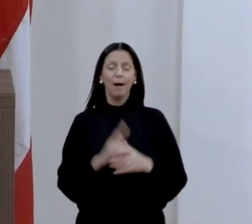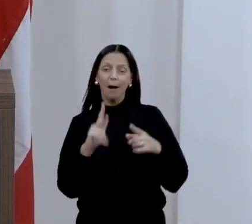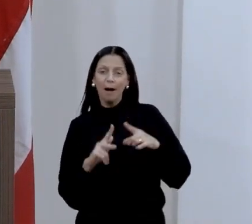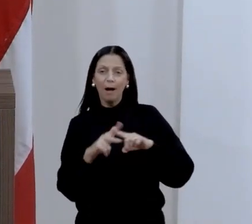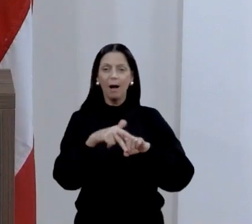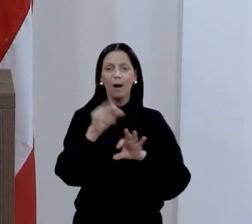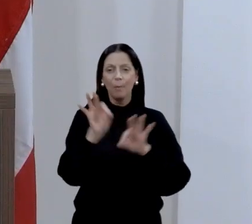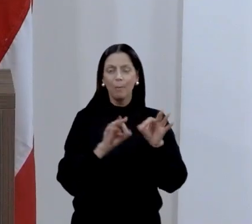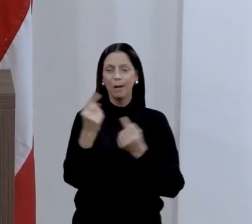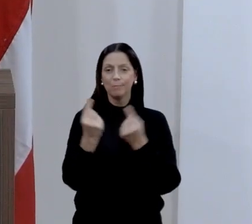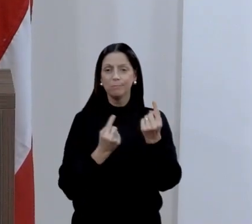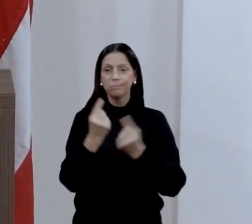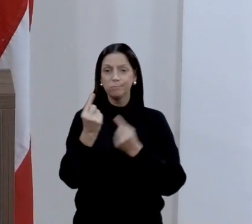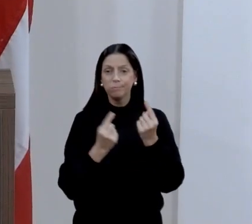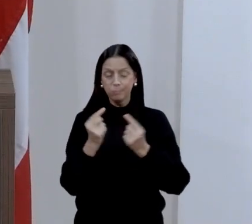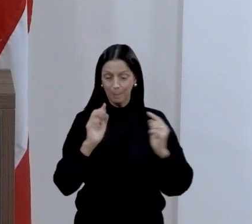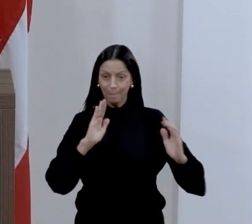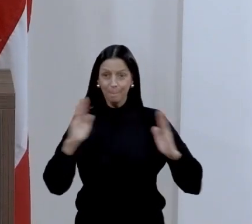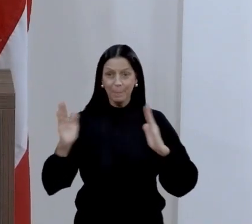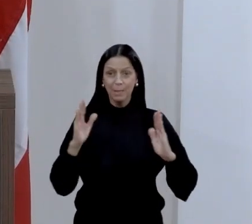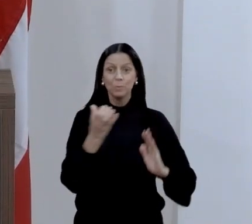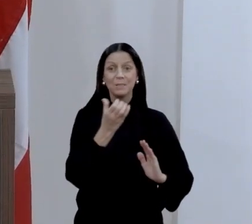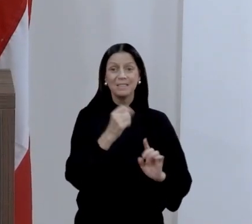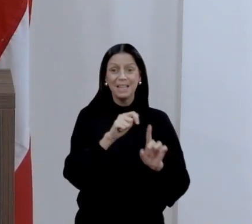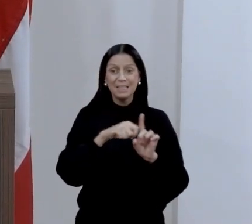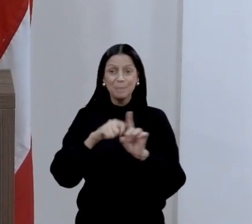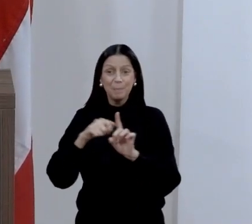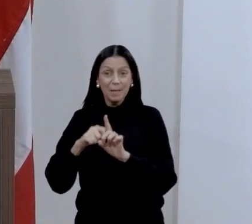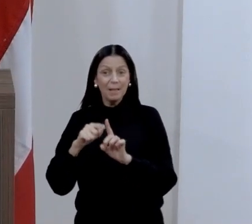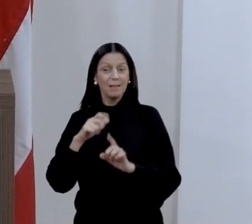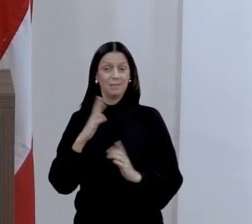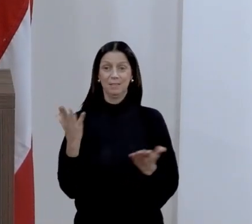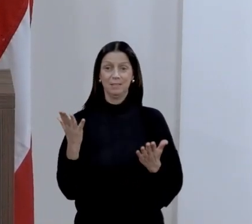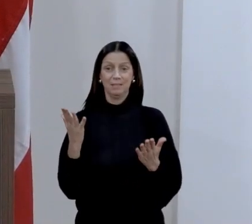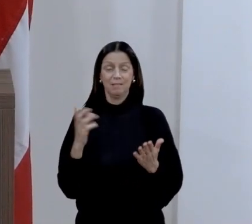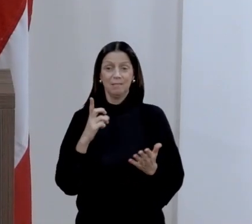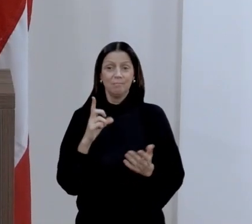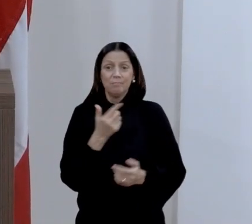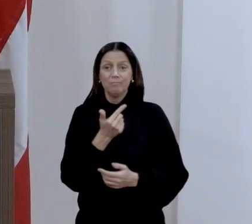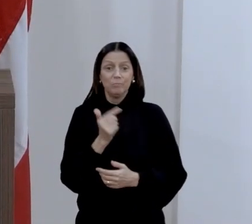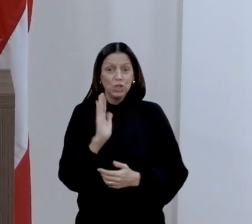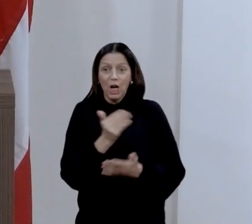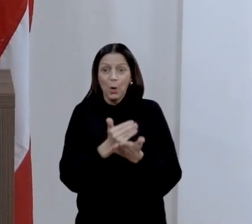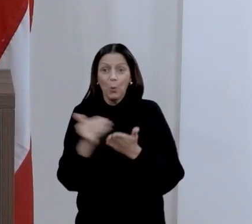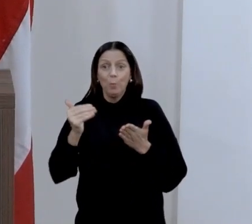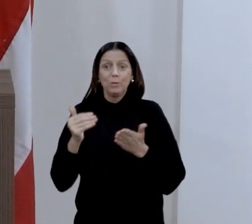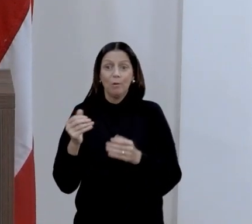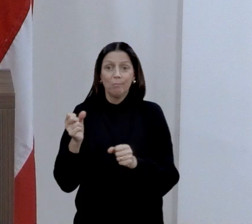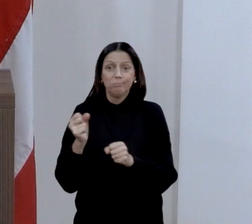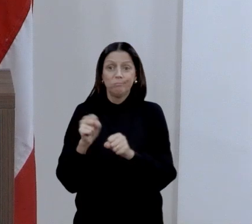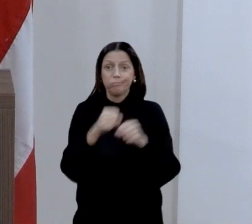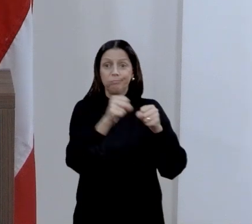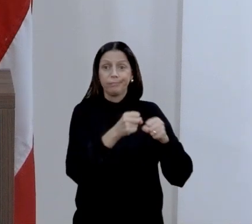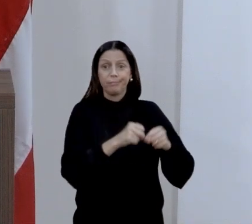que não durou 6 meses. Aí não, né, é impossível não levantar aí a suspeita, porque